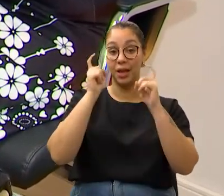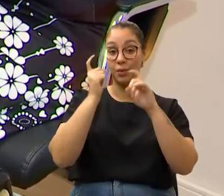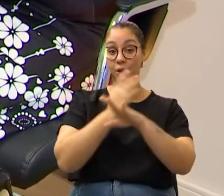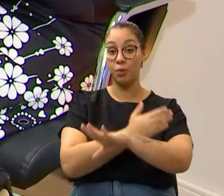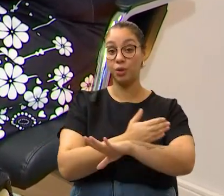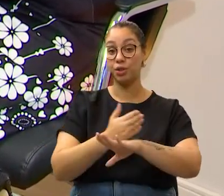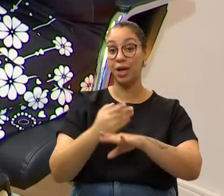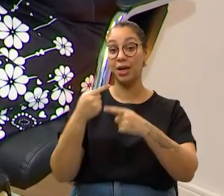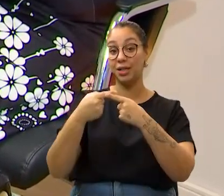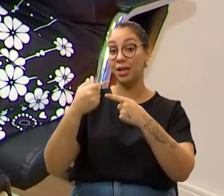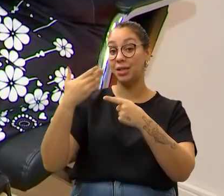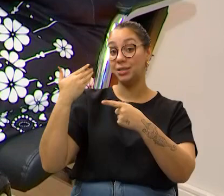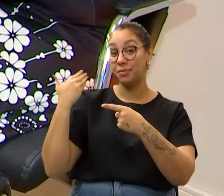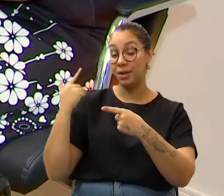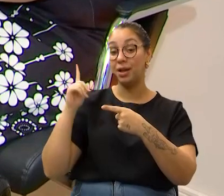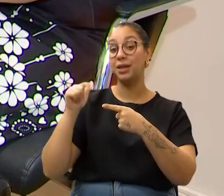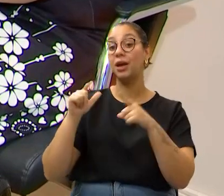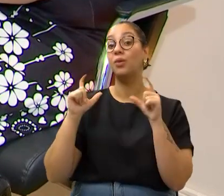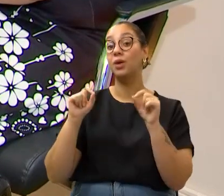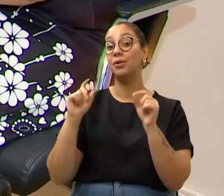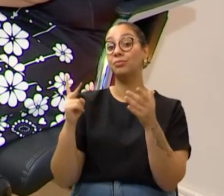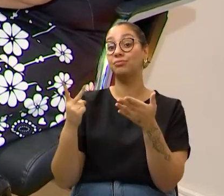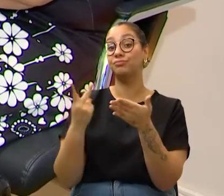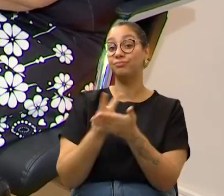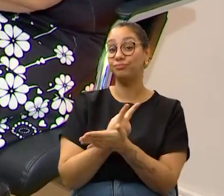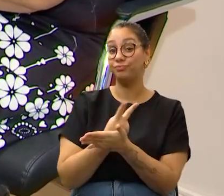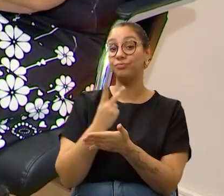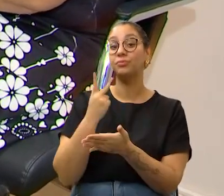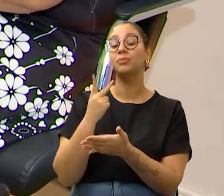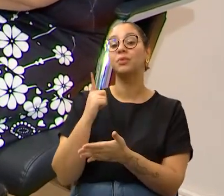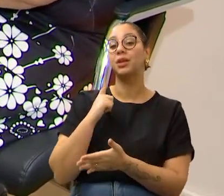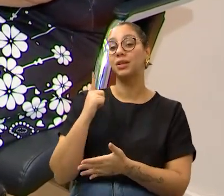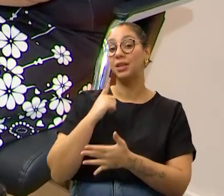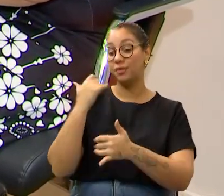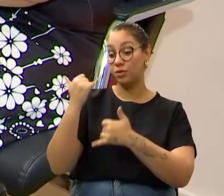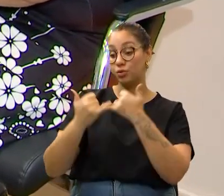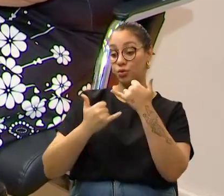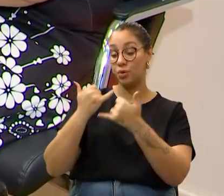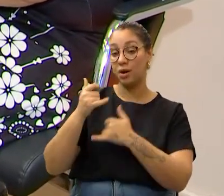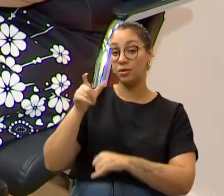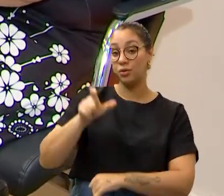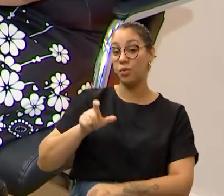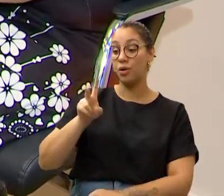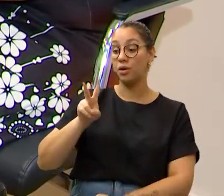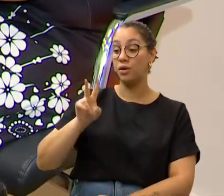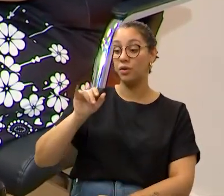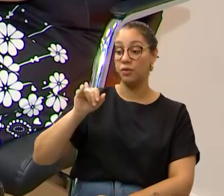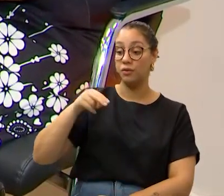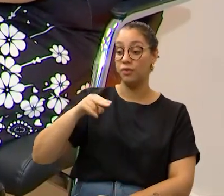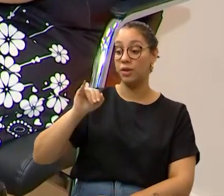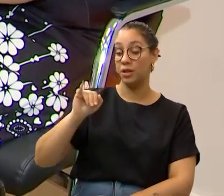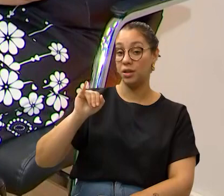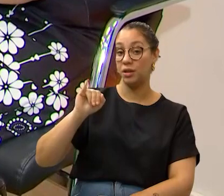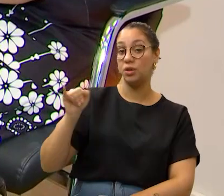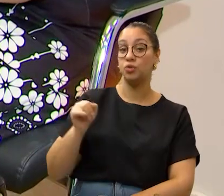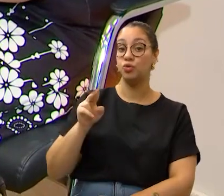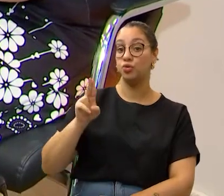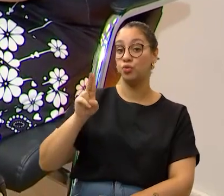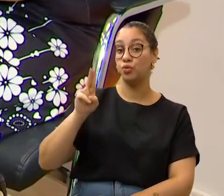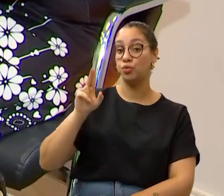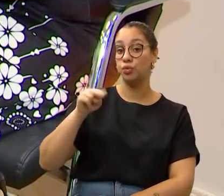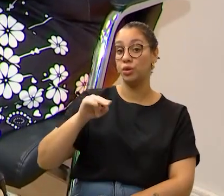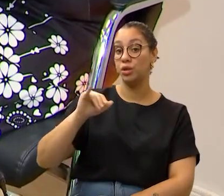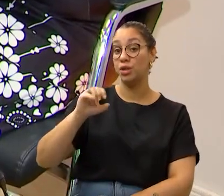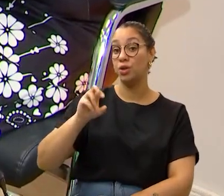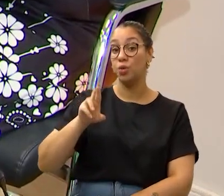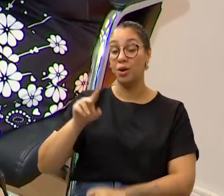última semana, que trata daquela situação que aconteceu com o jogador brasileiro Vini Júnior e que prontamente a Câmara